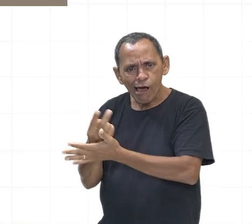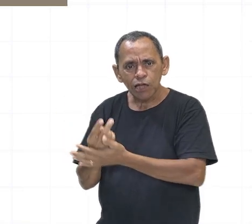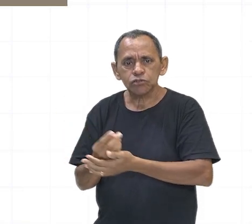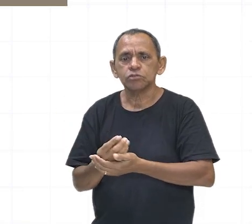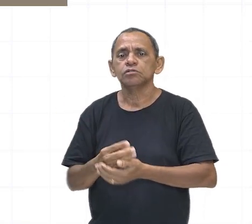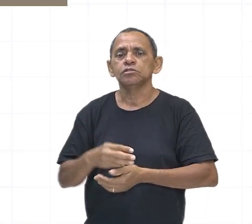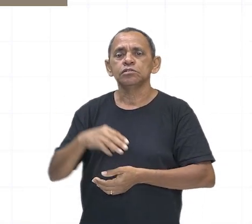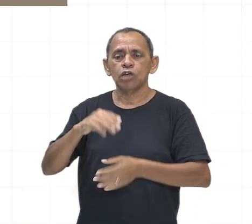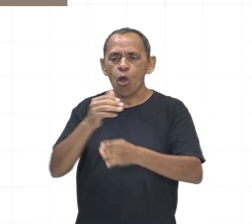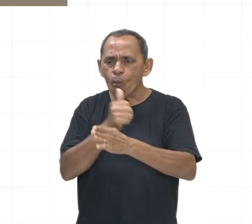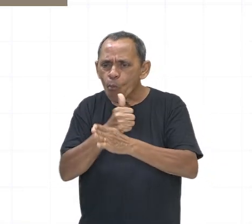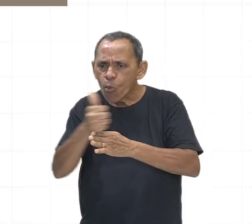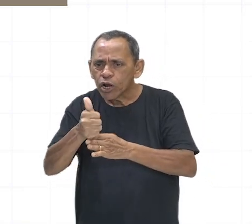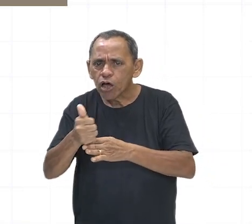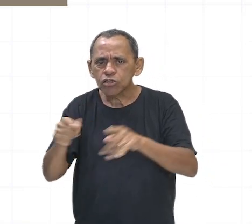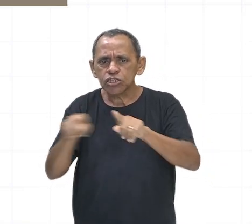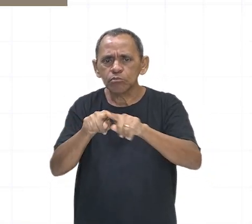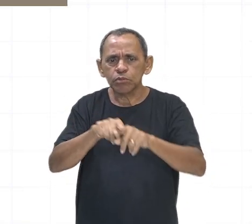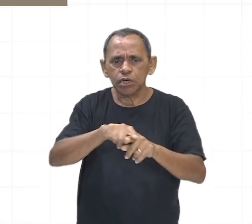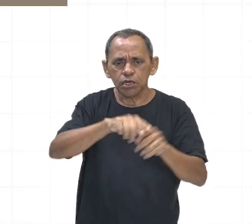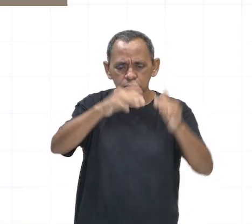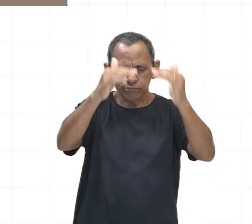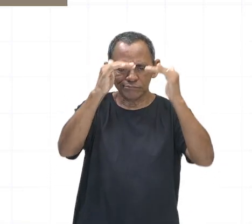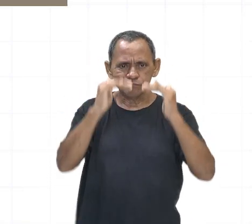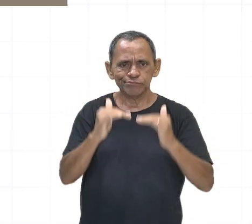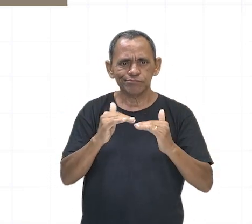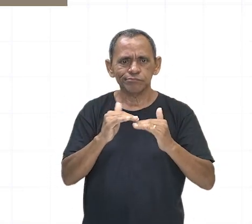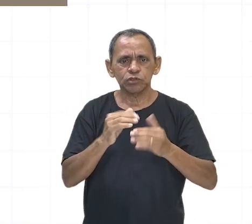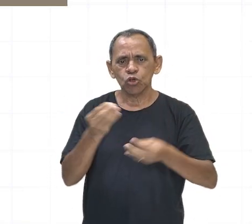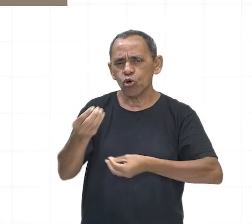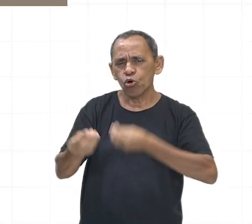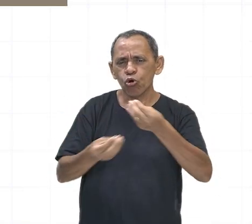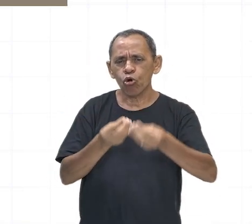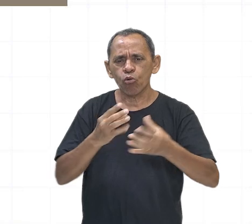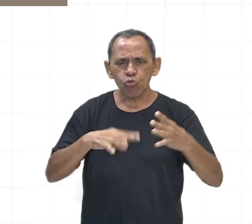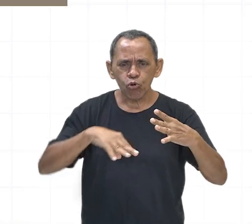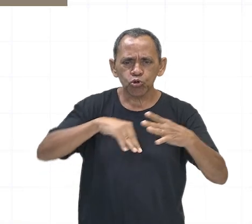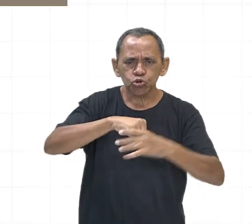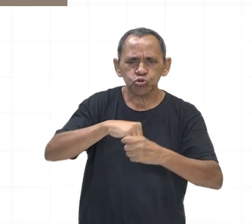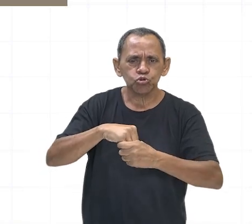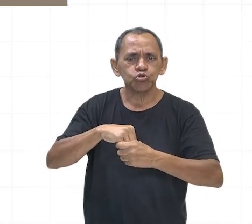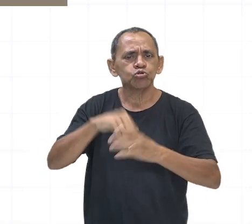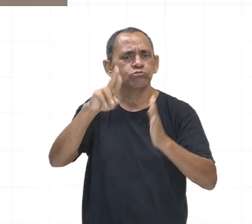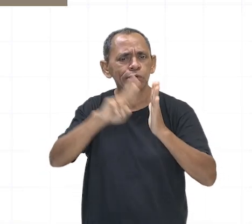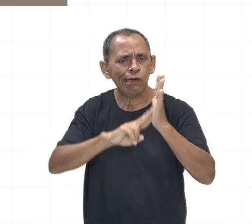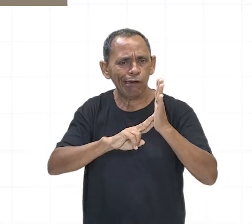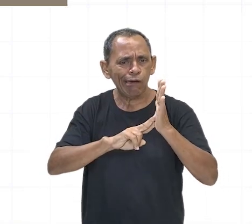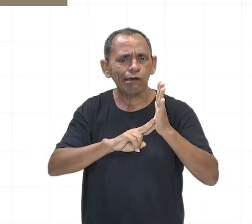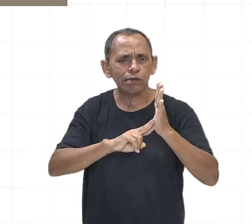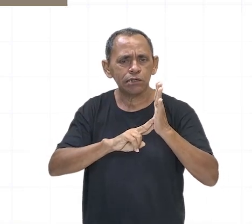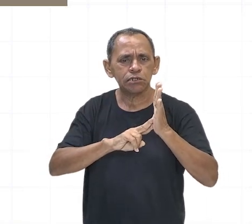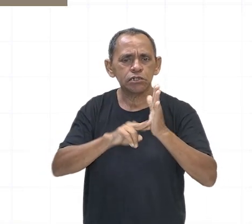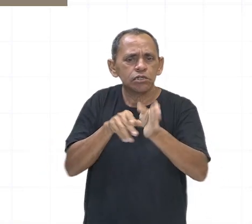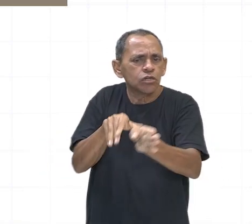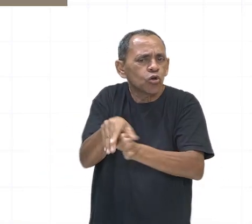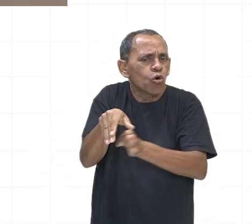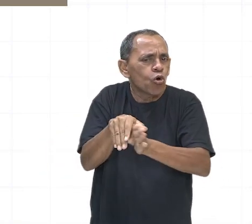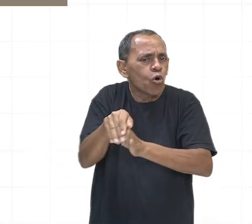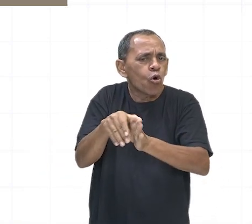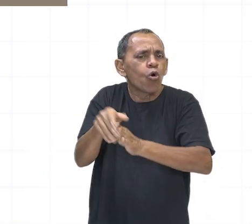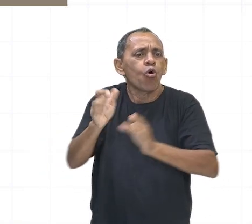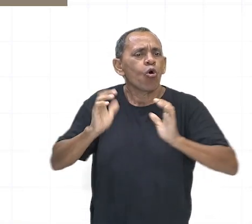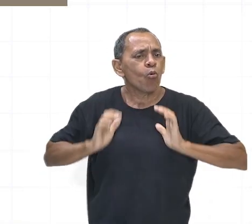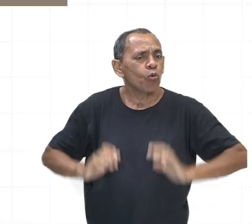o comportamento. Ok? E aqui vamos dar mais um outro passo, né? A